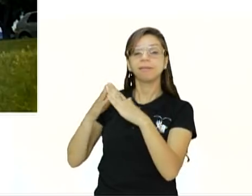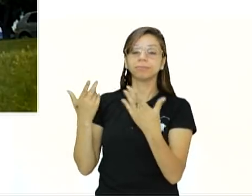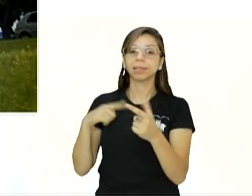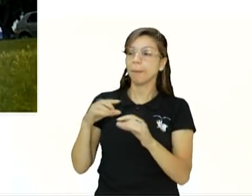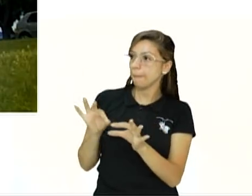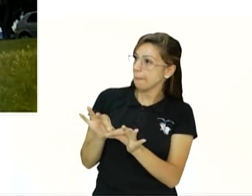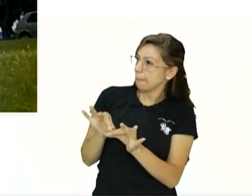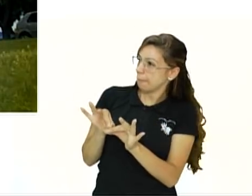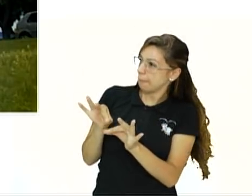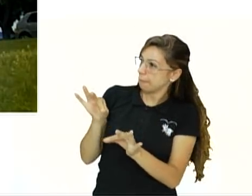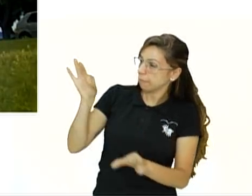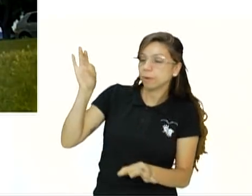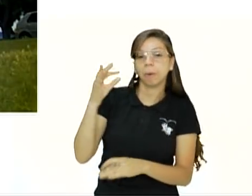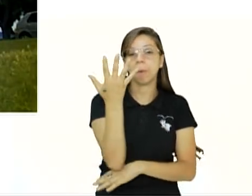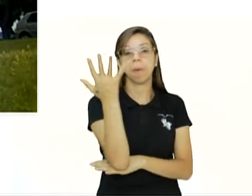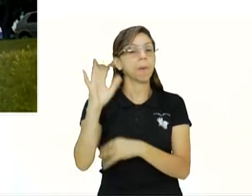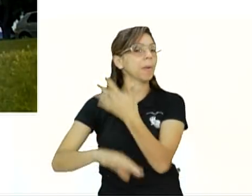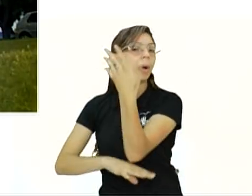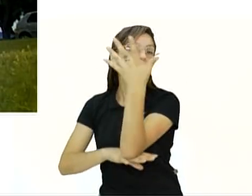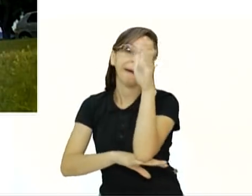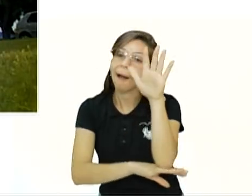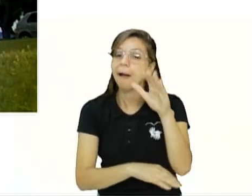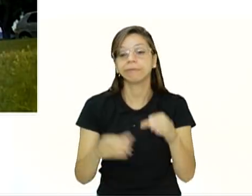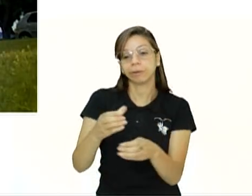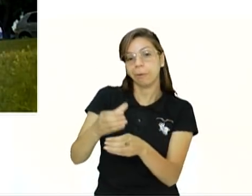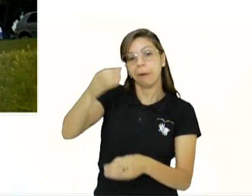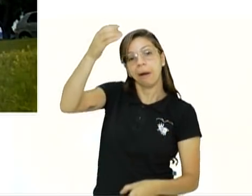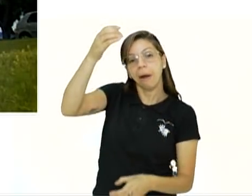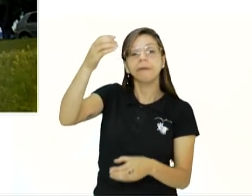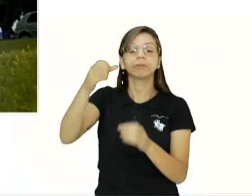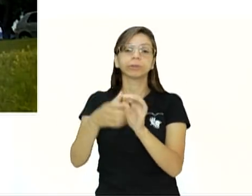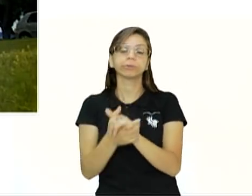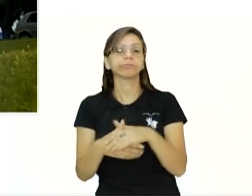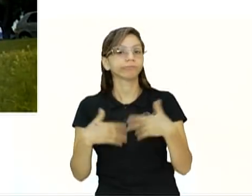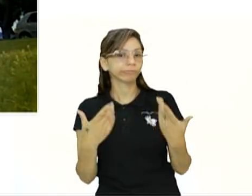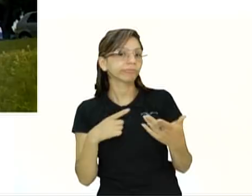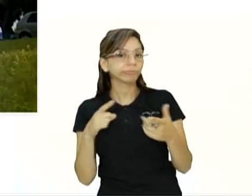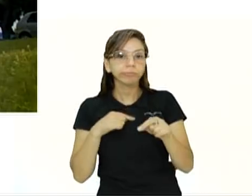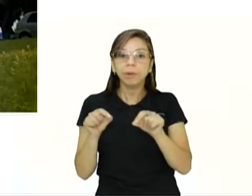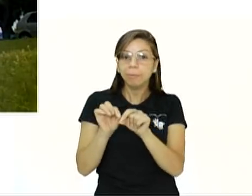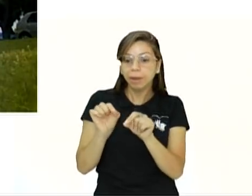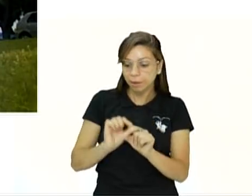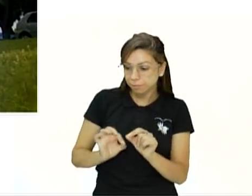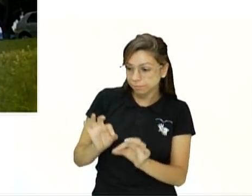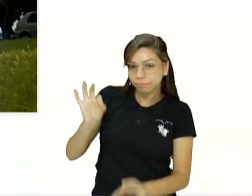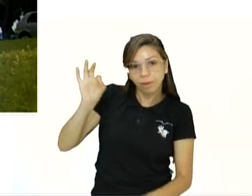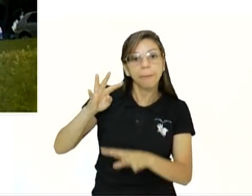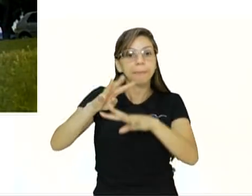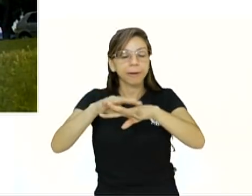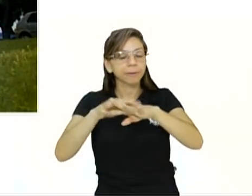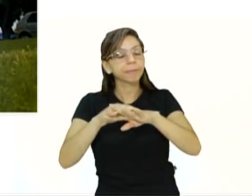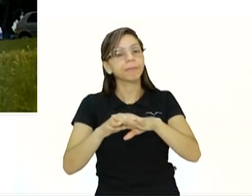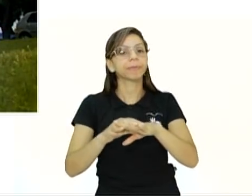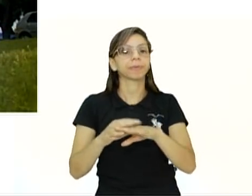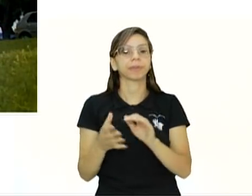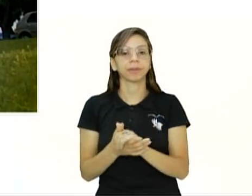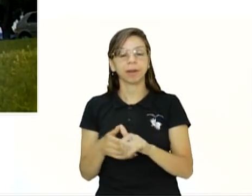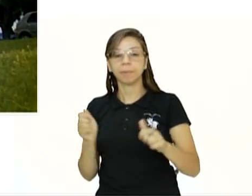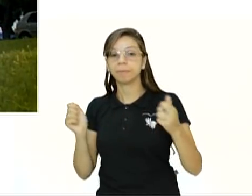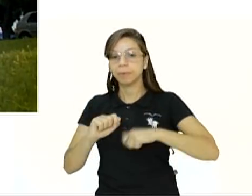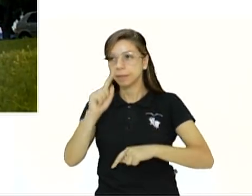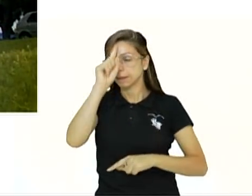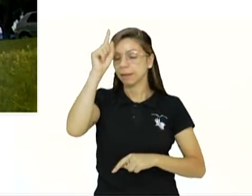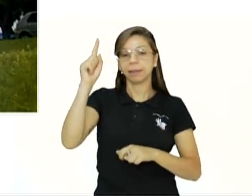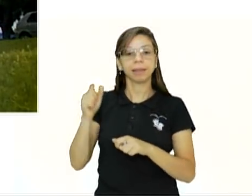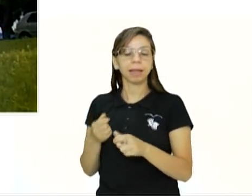bem alta, por exemplo, uma árvore, uma torre, um poste, e faça a medição também. Não esqueça de compartilhar suas ideias nas redes